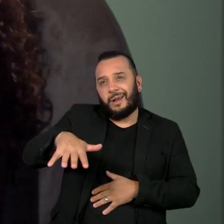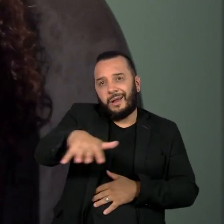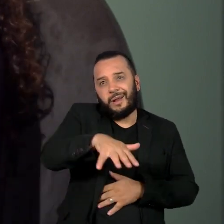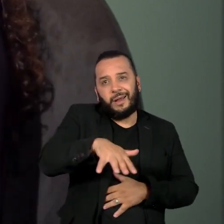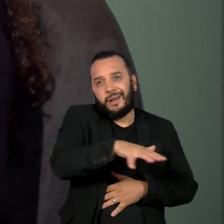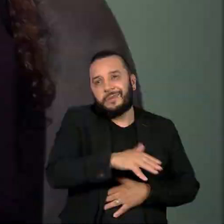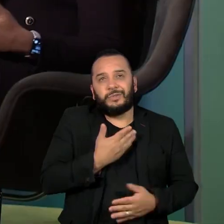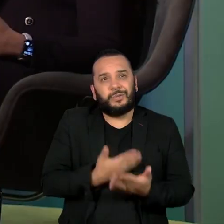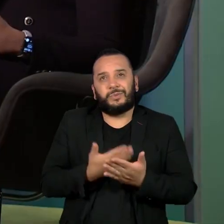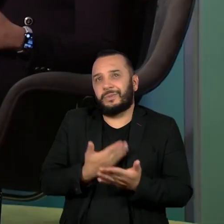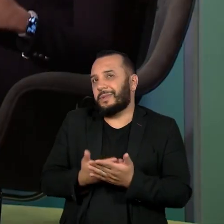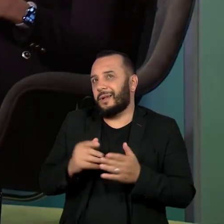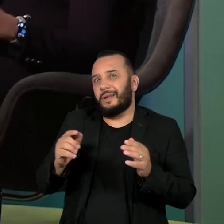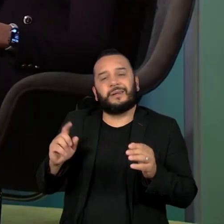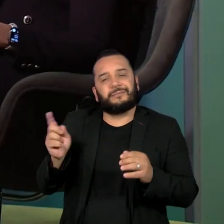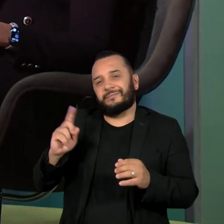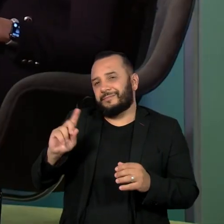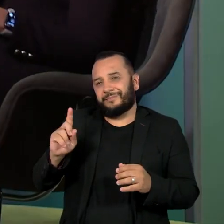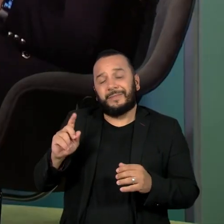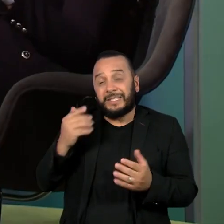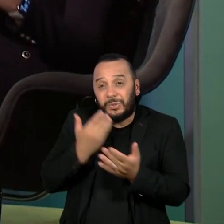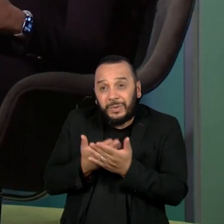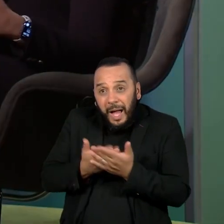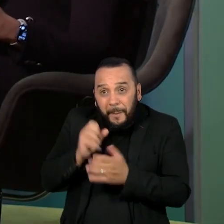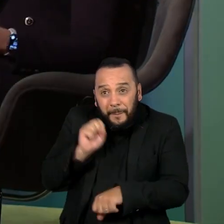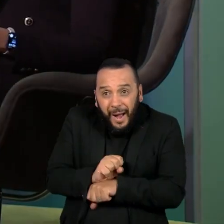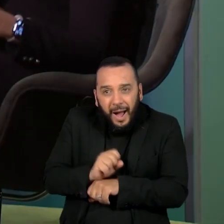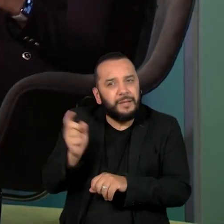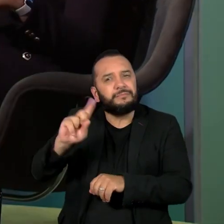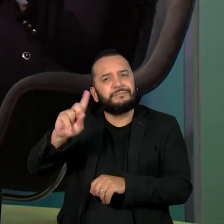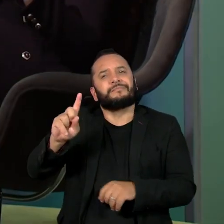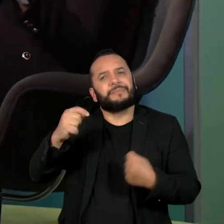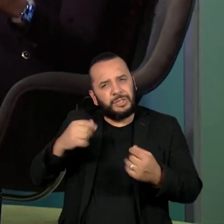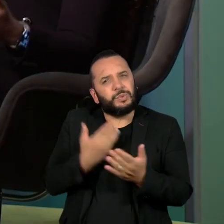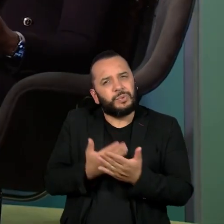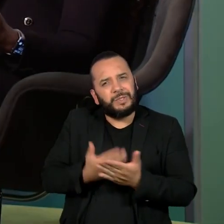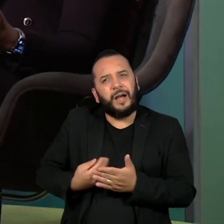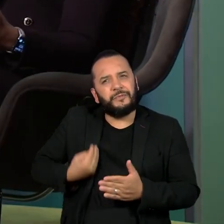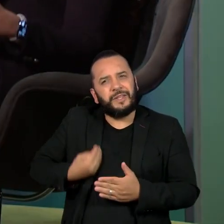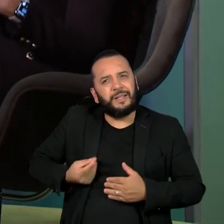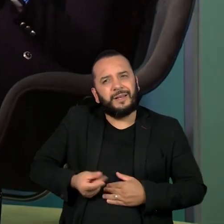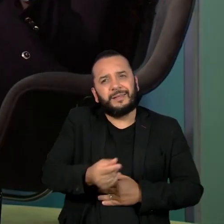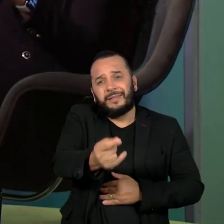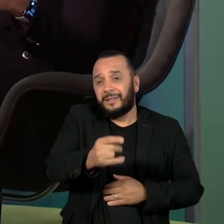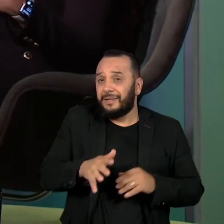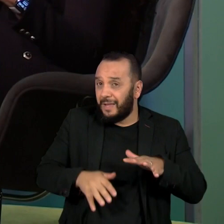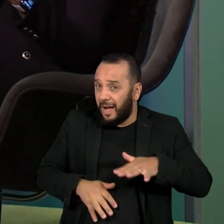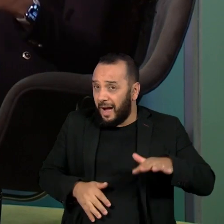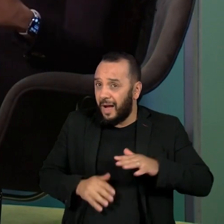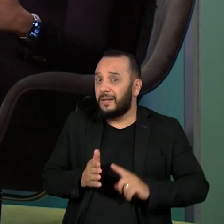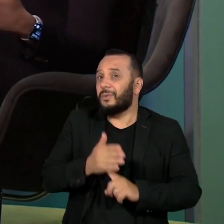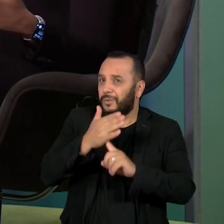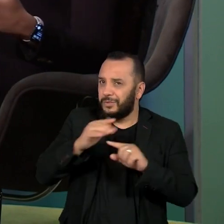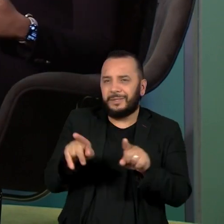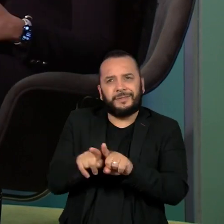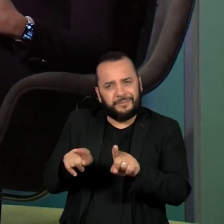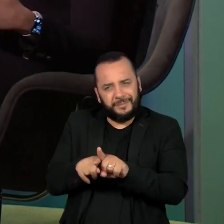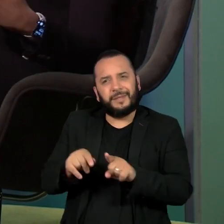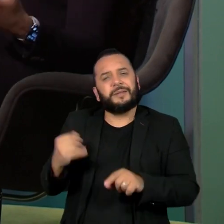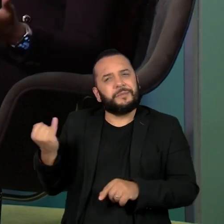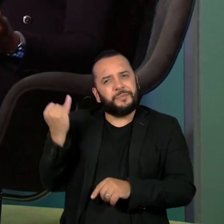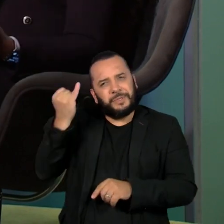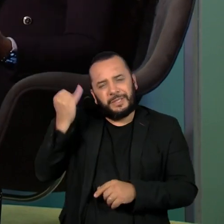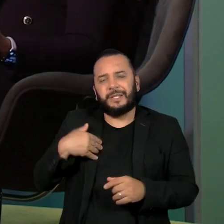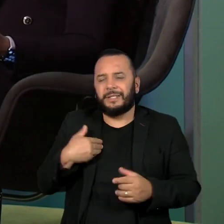estudar, é a vida inteira estudando. Para a tecnologia, isso não é diferente. Aliás, isso é indispensável, porque a tecnologia ela muda todo dia. E para